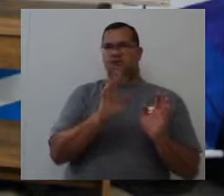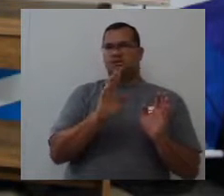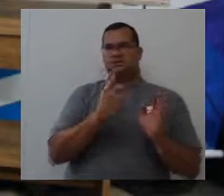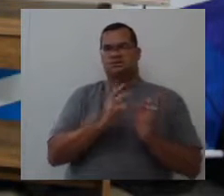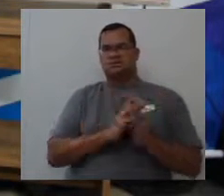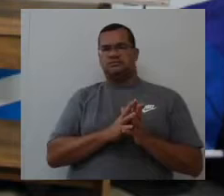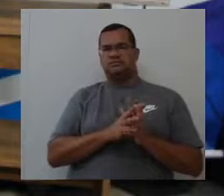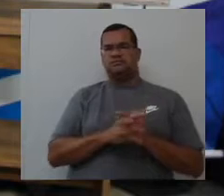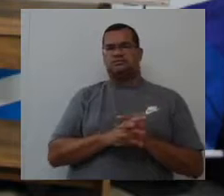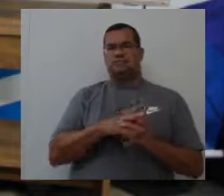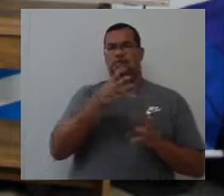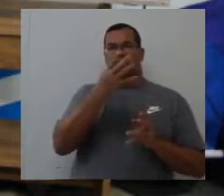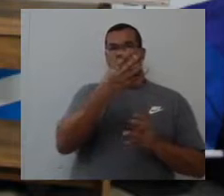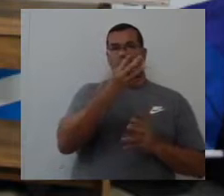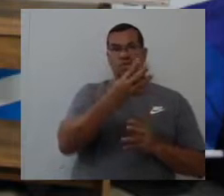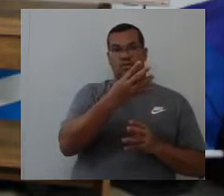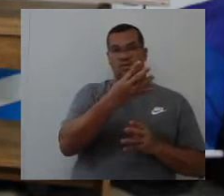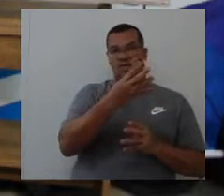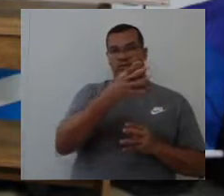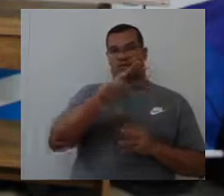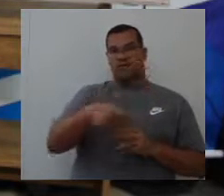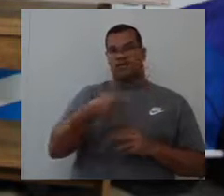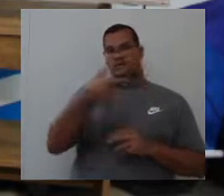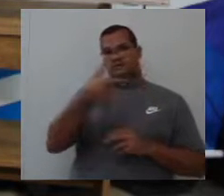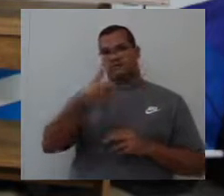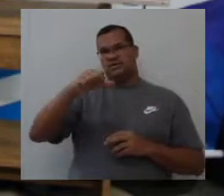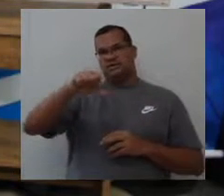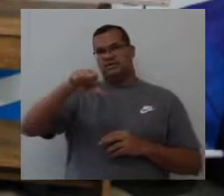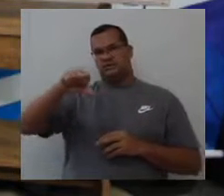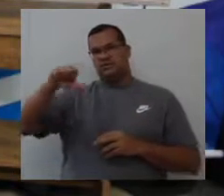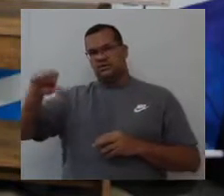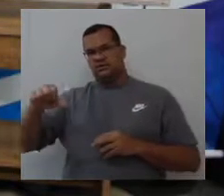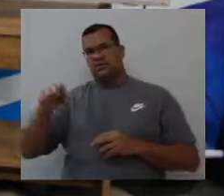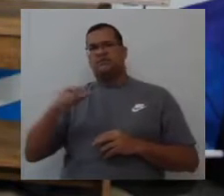dividir 4,299 por